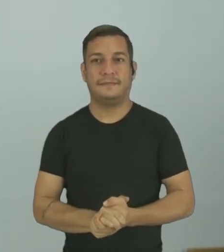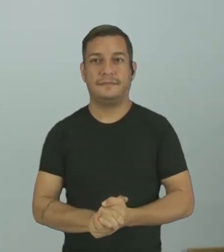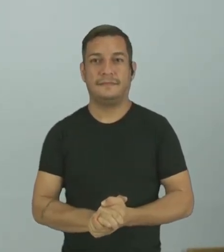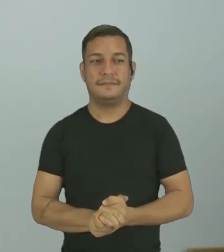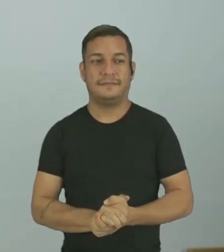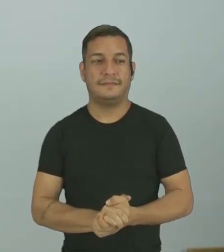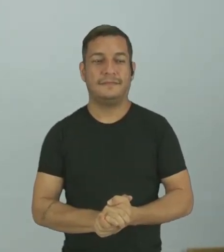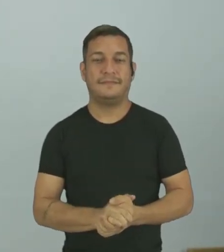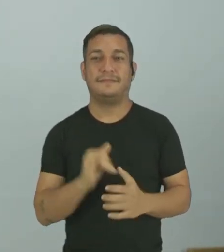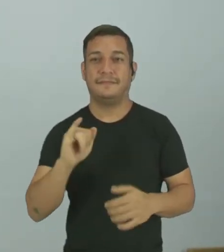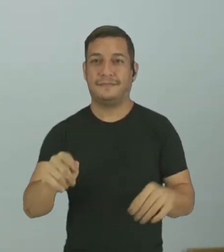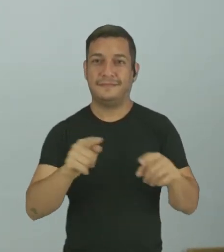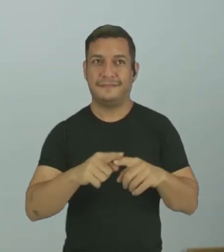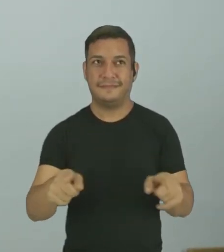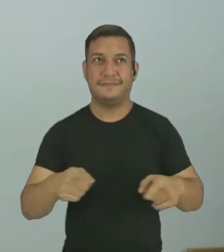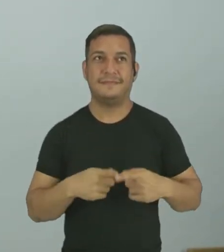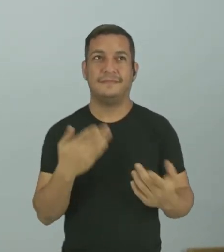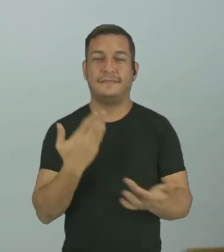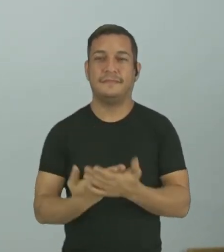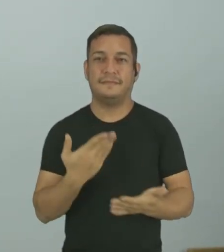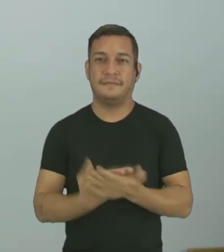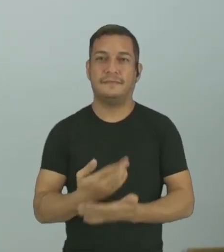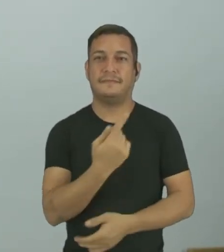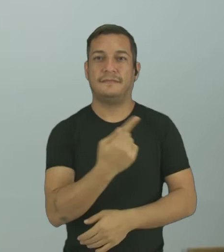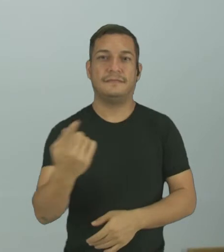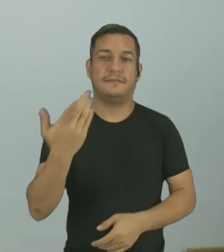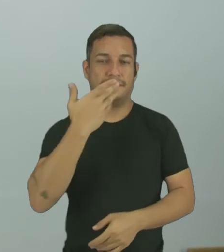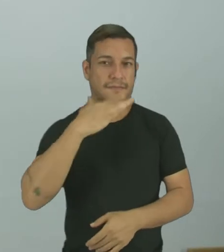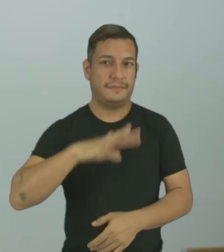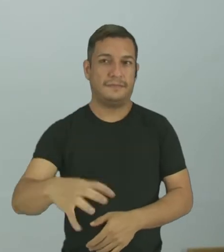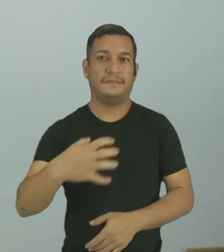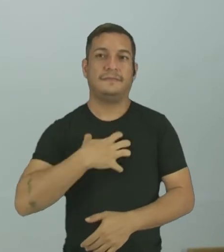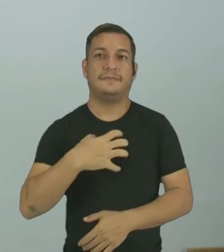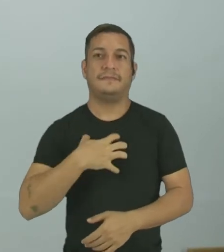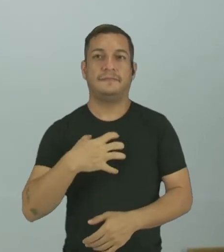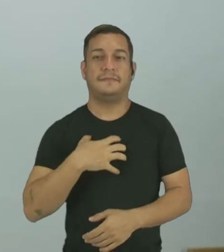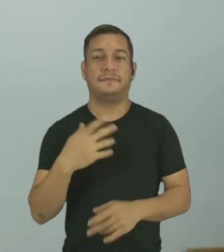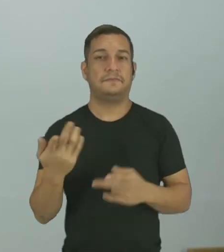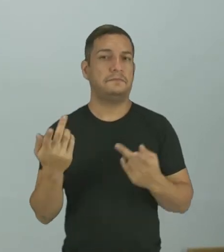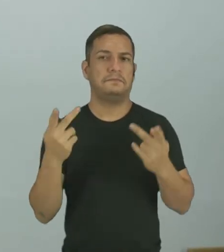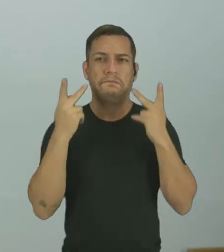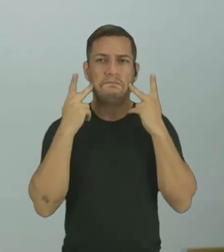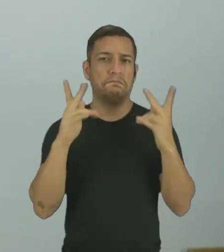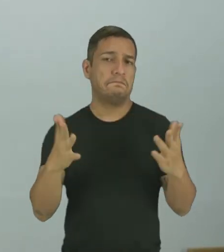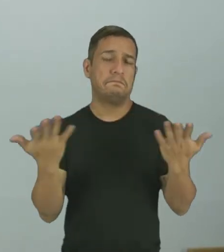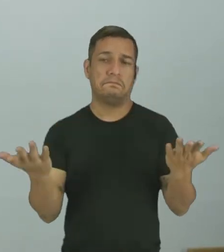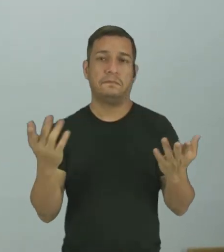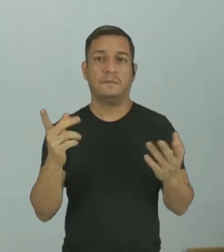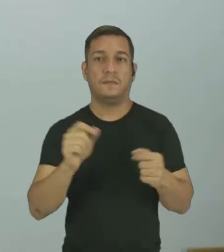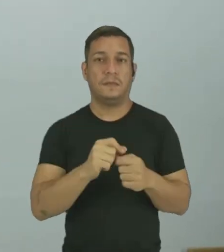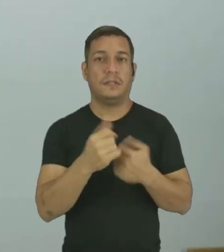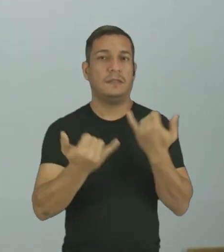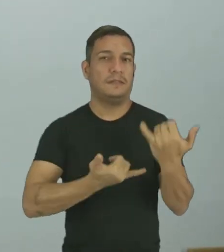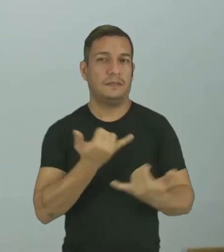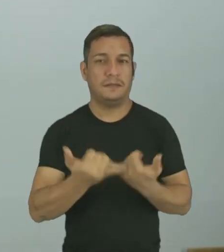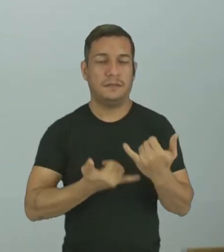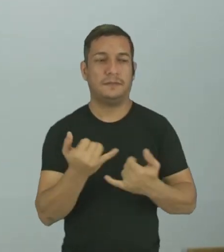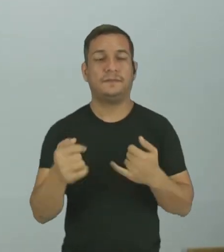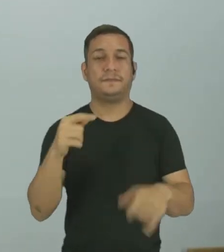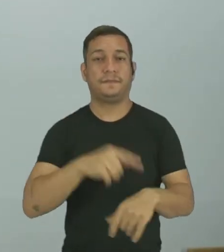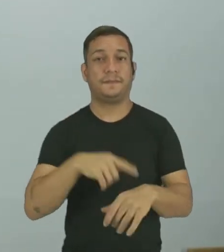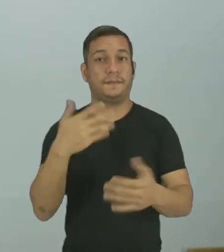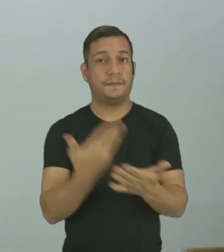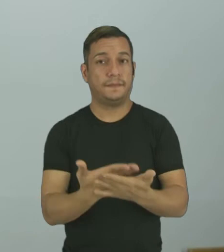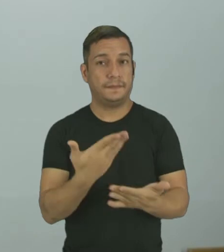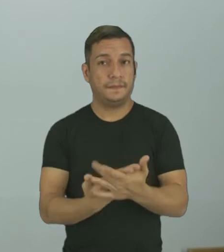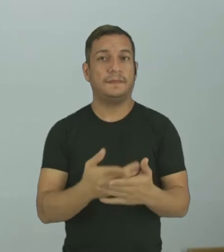Se na sala de aula cada criança se comportasse da sua maneira, fizesse as brincadeiras na hora da